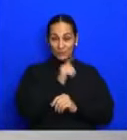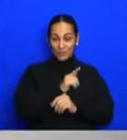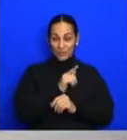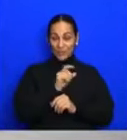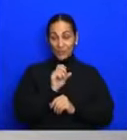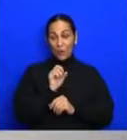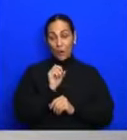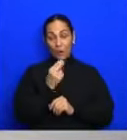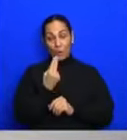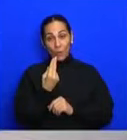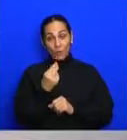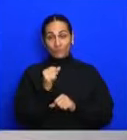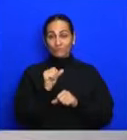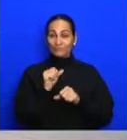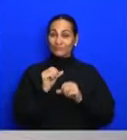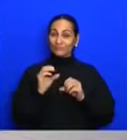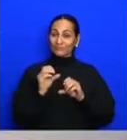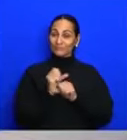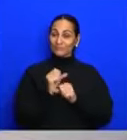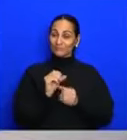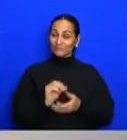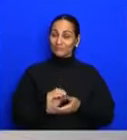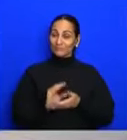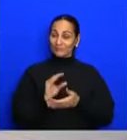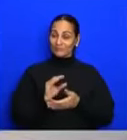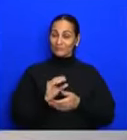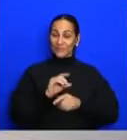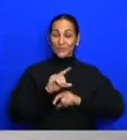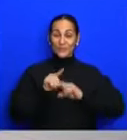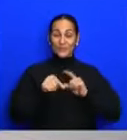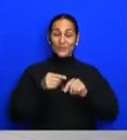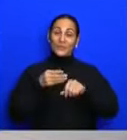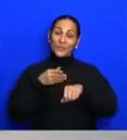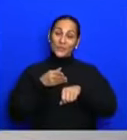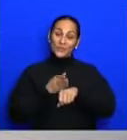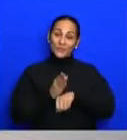premiadas ou se o prêmio está acumulado. Sorteio validado.